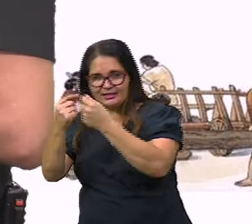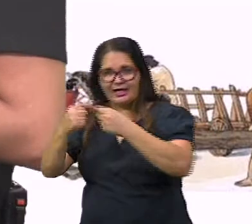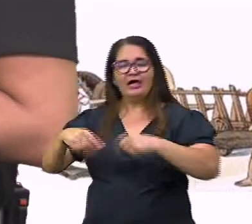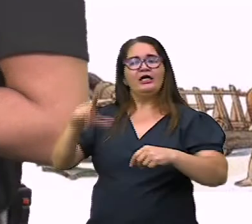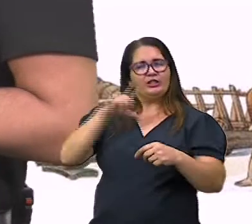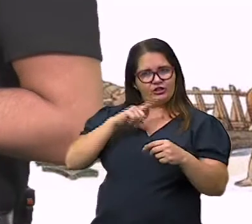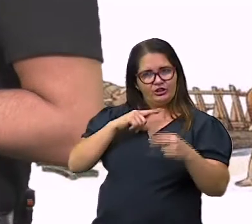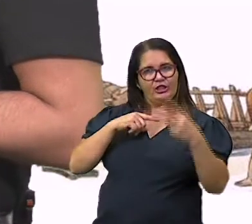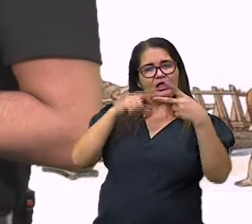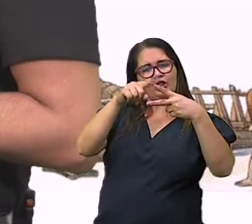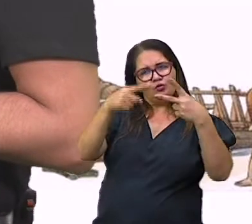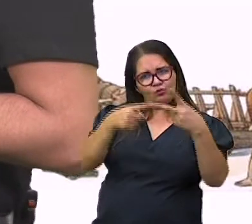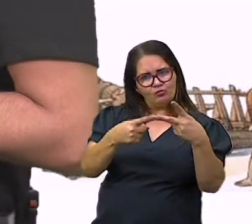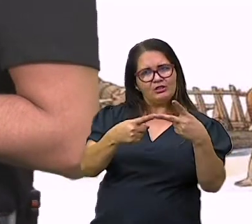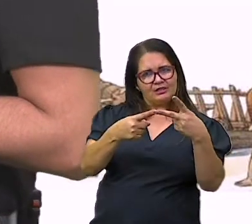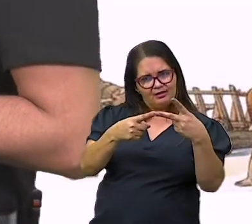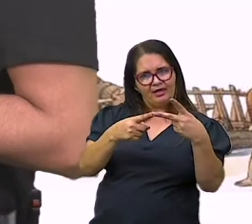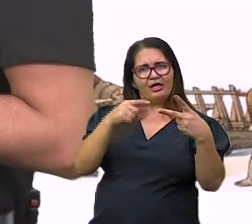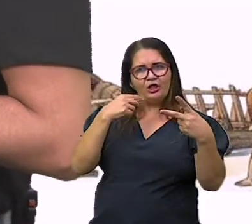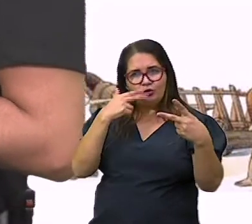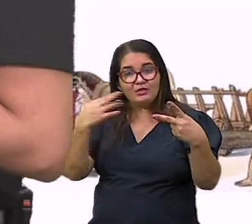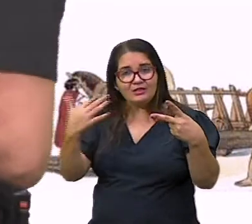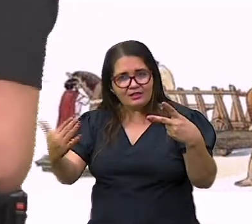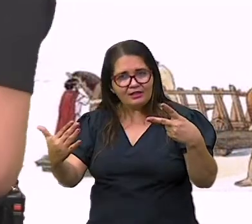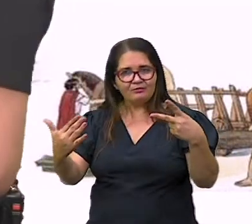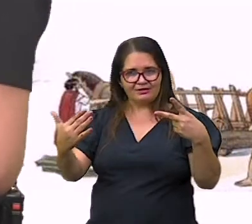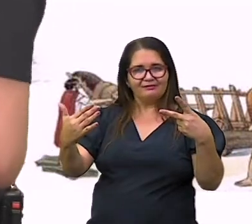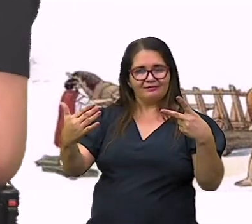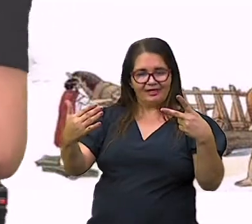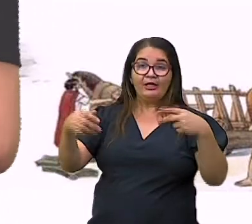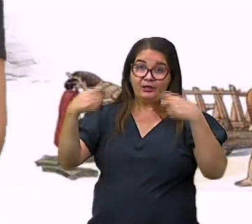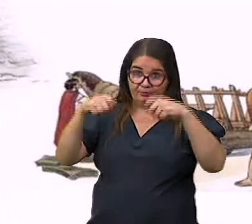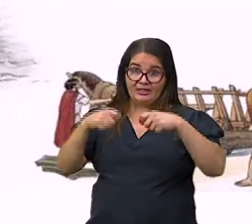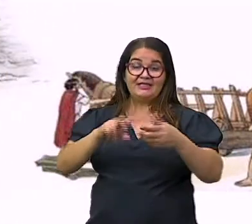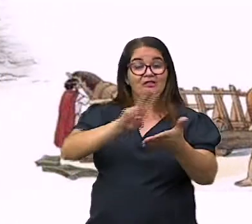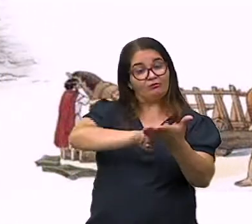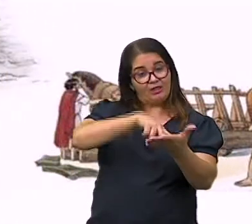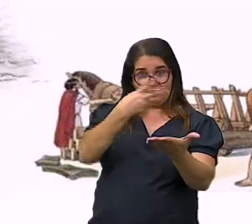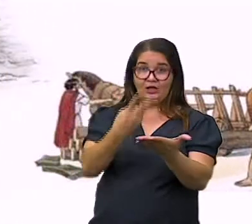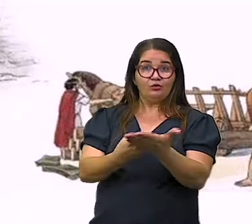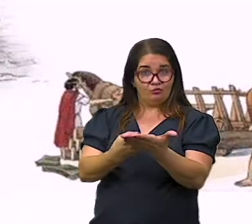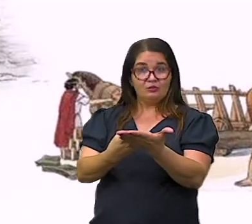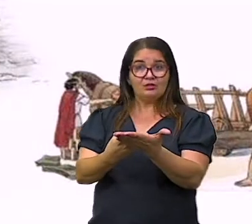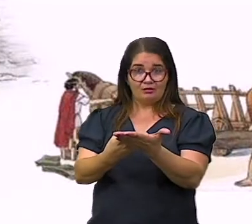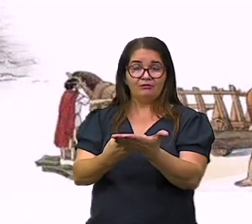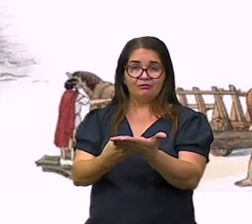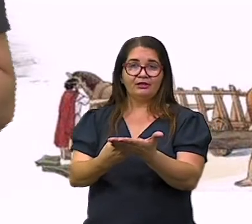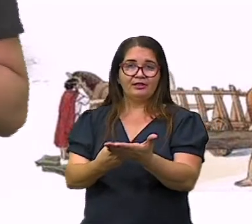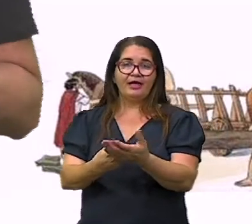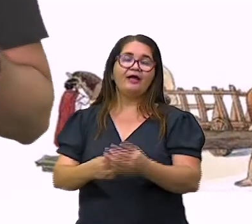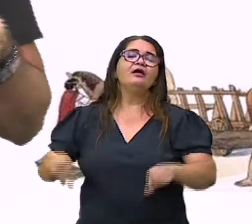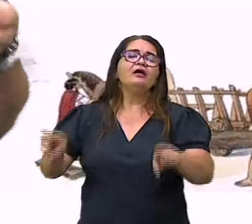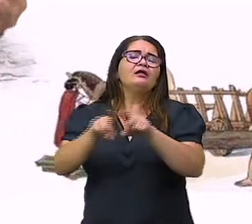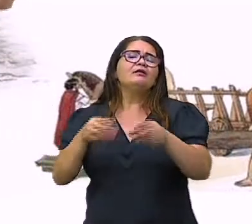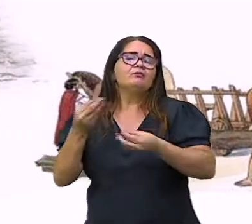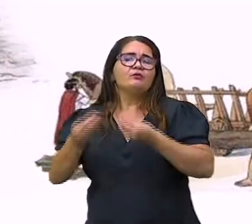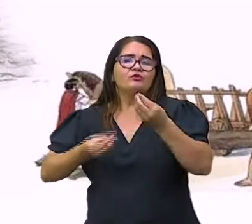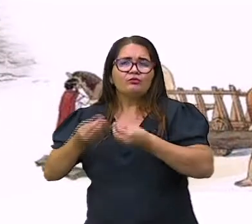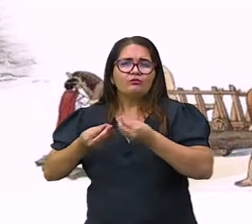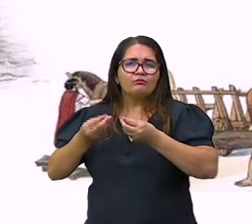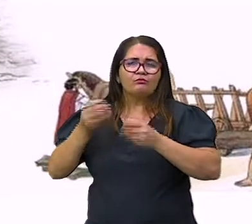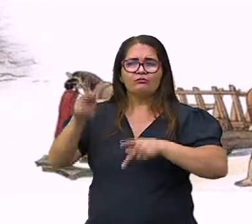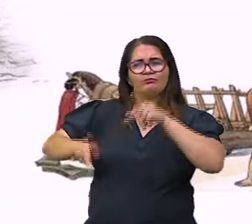imagem maior, nós temos aqui as embarcações comerciais, os contatos que esses povos faziam